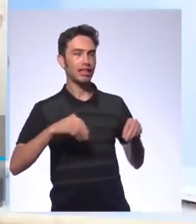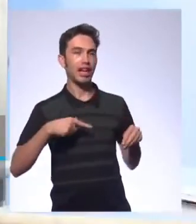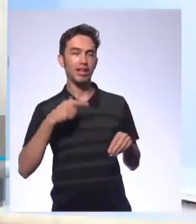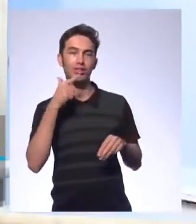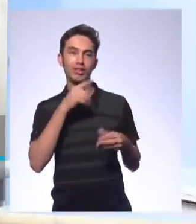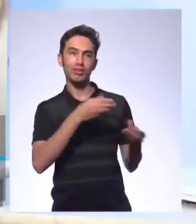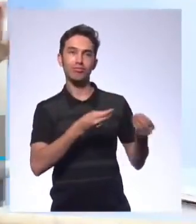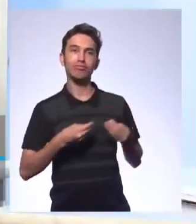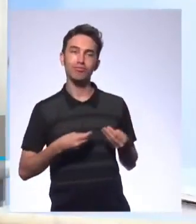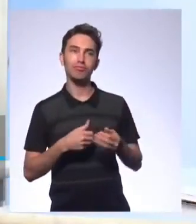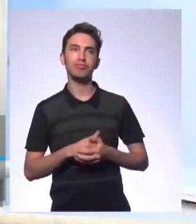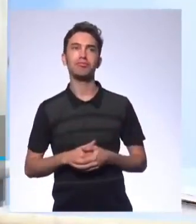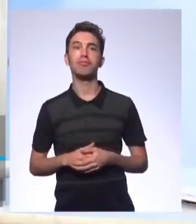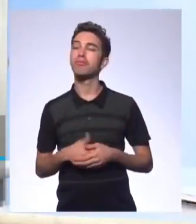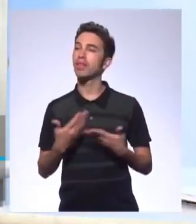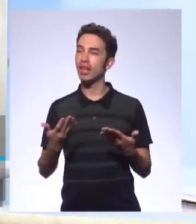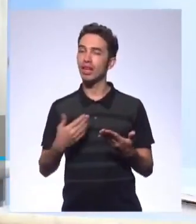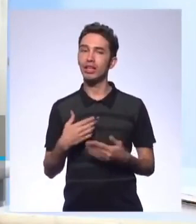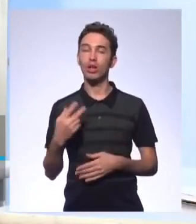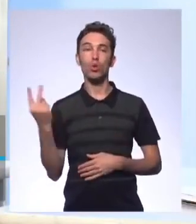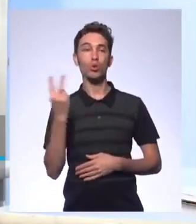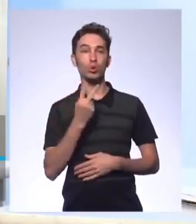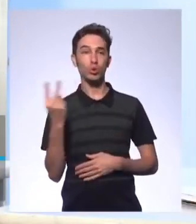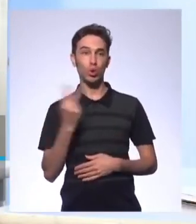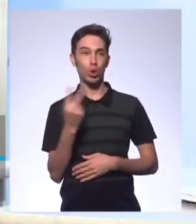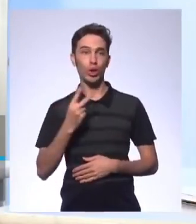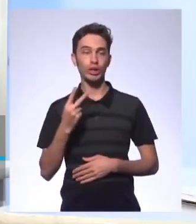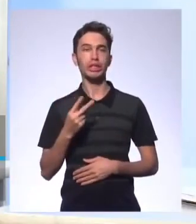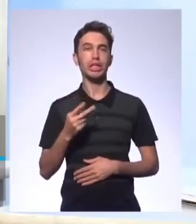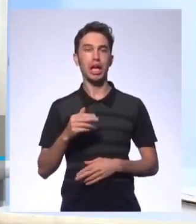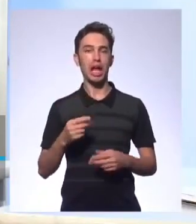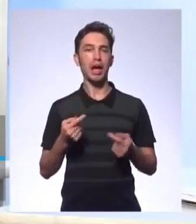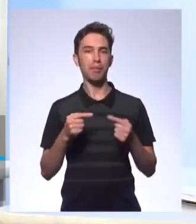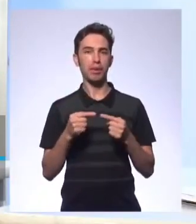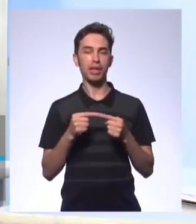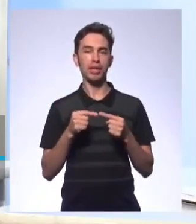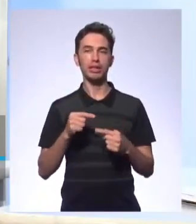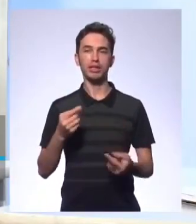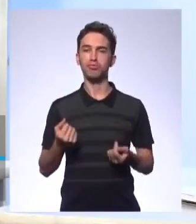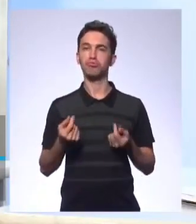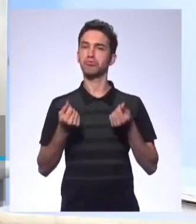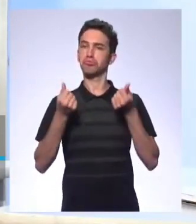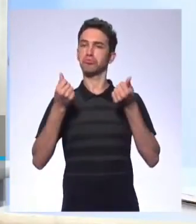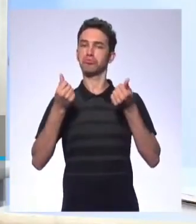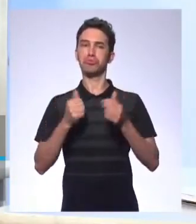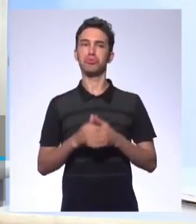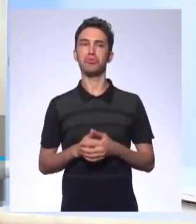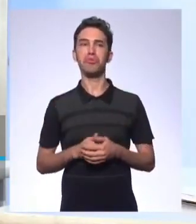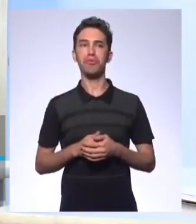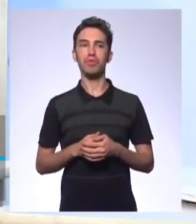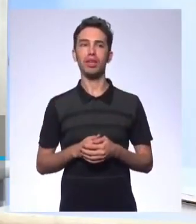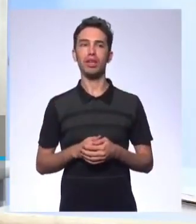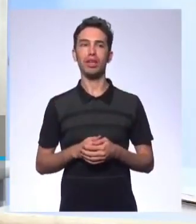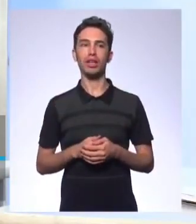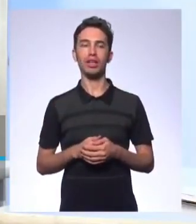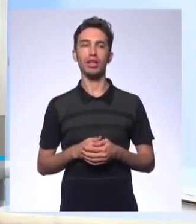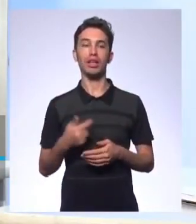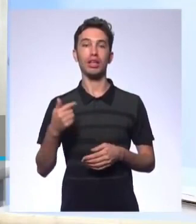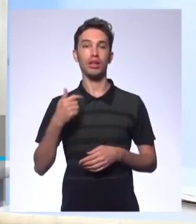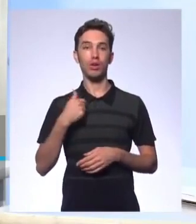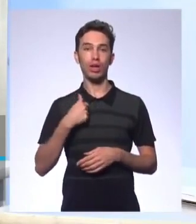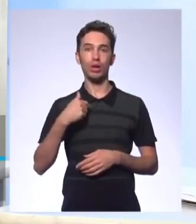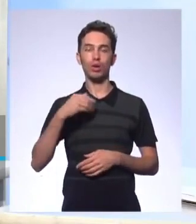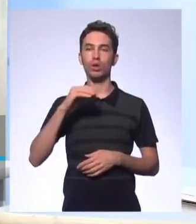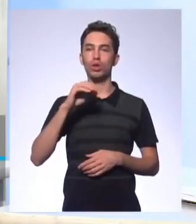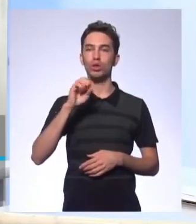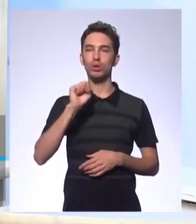nós duas aqui, nós somos nobres. Então, eu sou vassalo porque eu tinha muita terra. Aliás, eu sou suzerana porque eu tinha muita terra. E